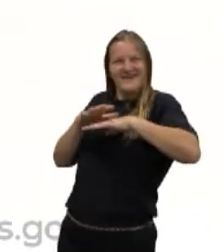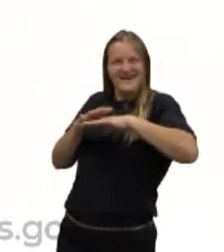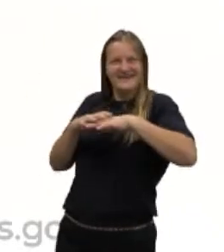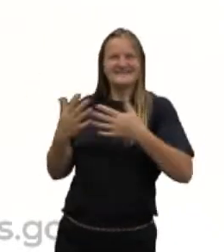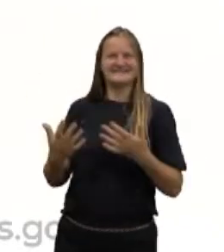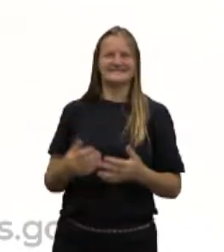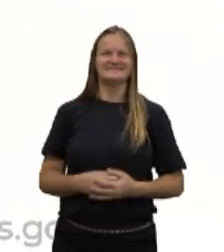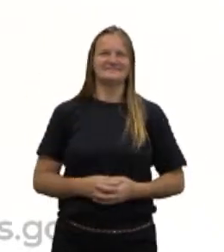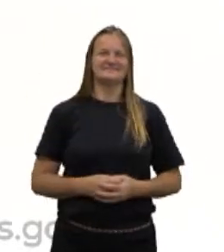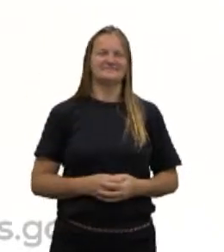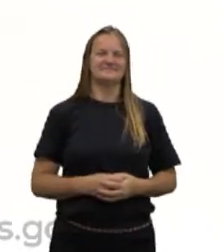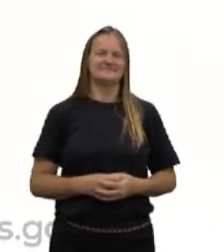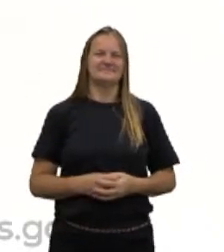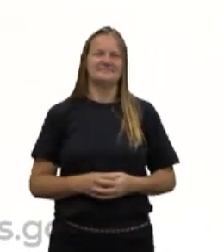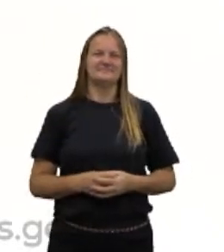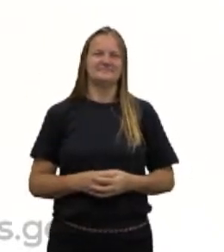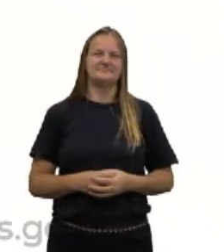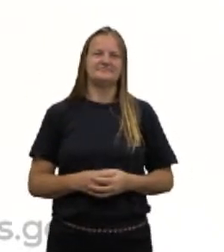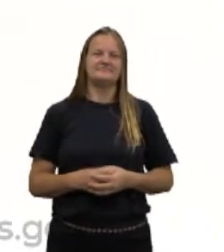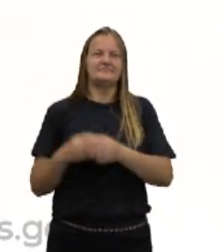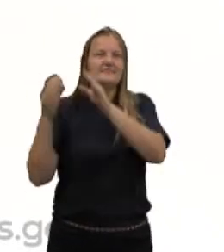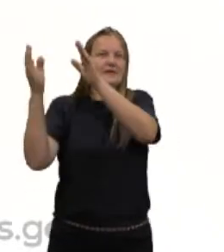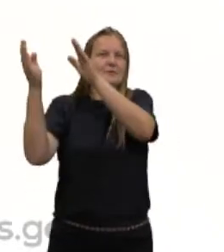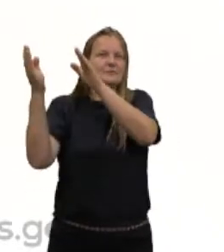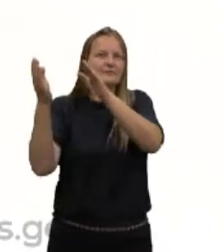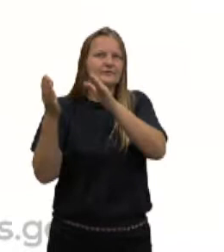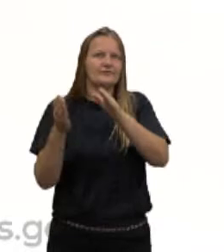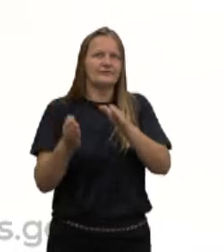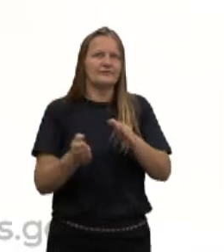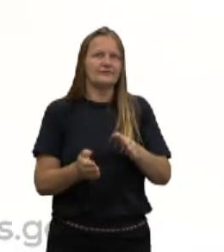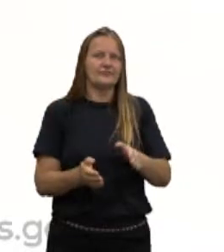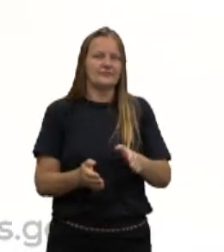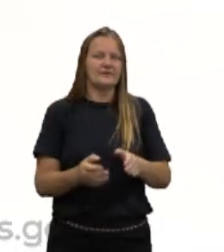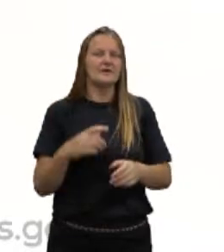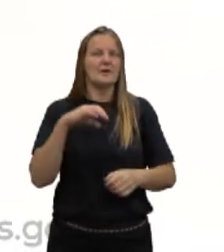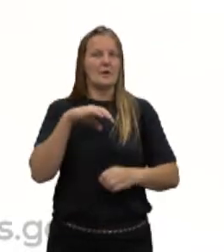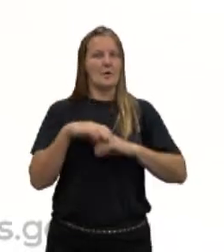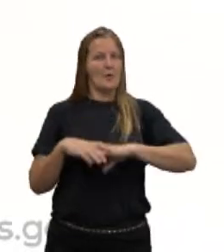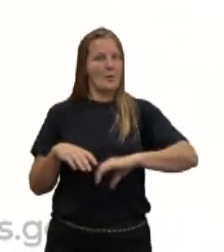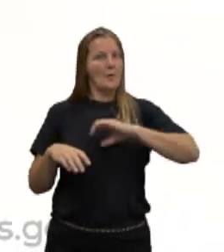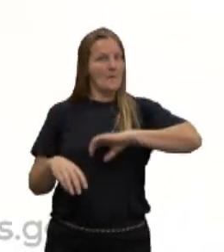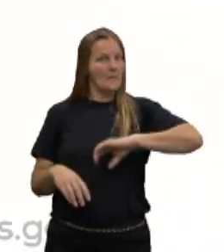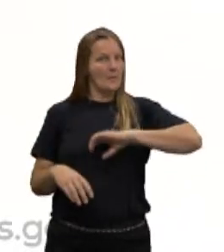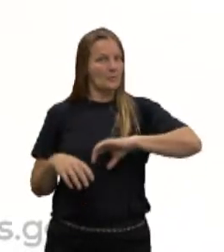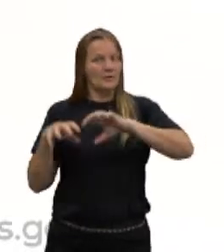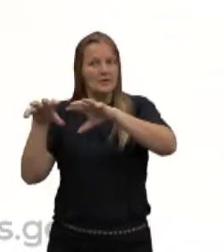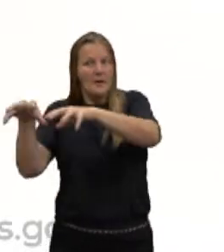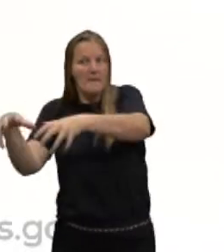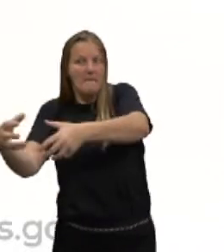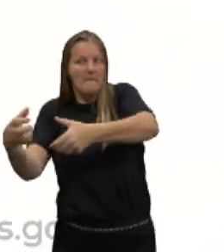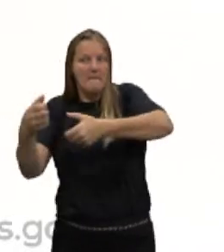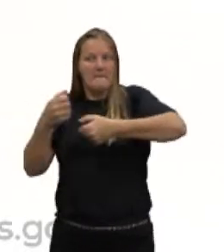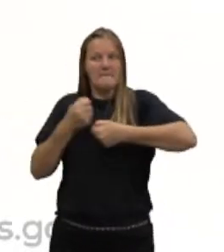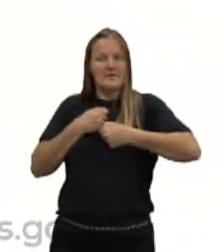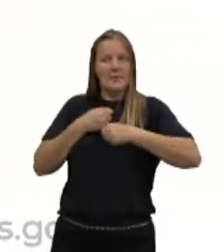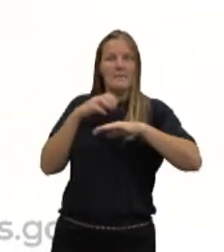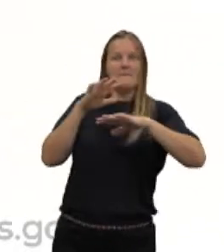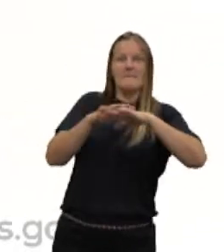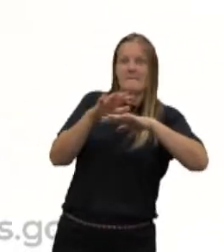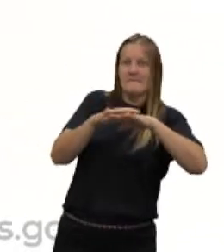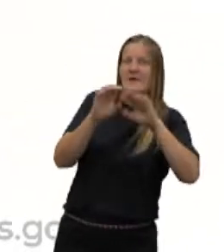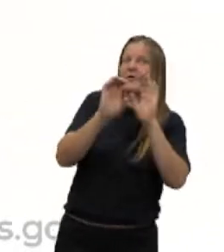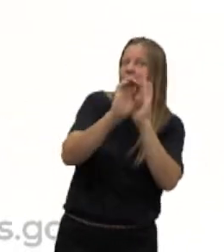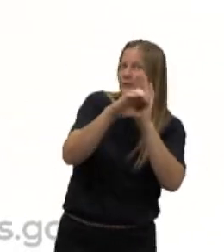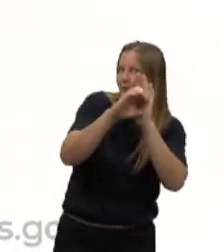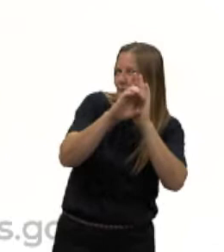seguinte: essa questão do paralelo, a língua portuguesa foi lá e buscou para se apropriar